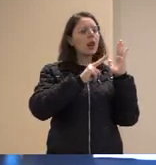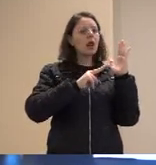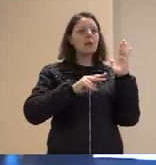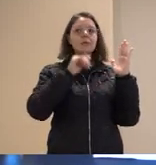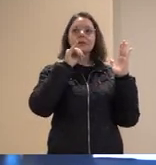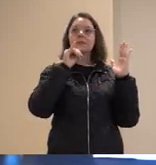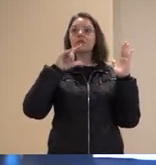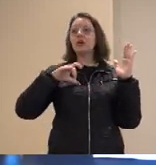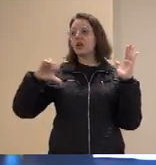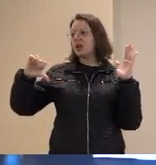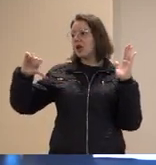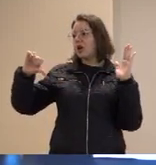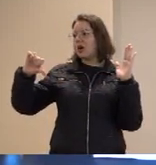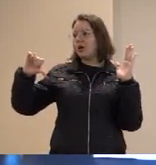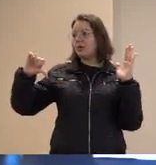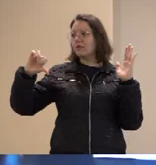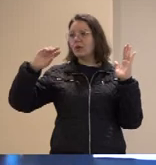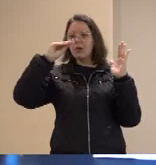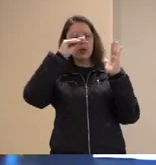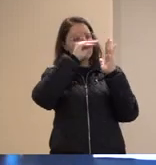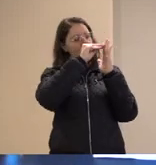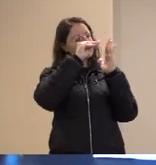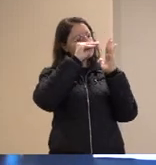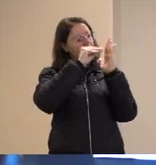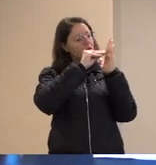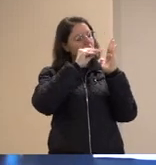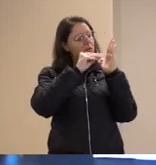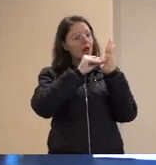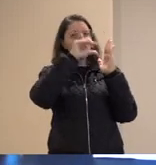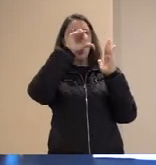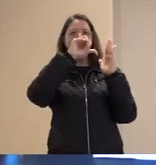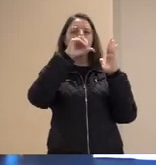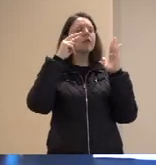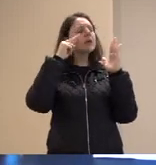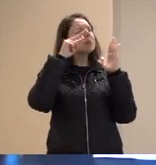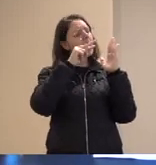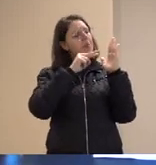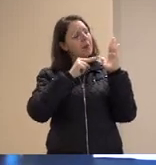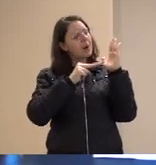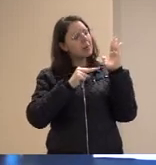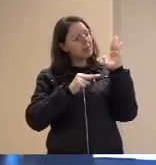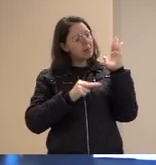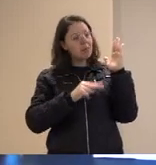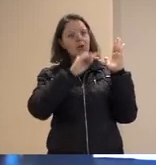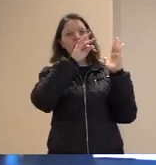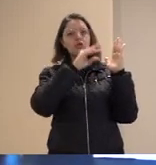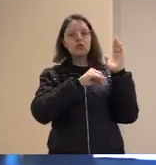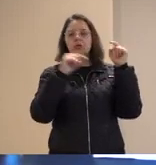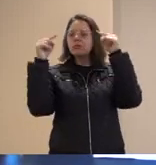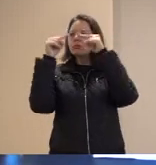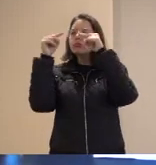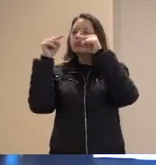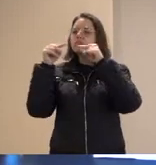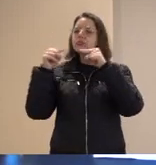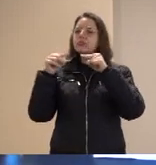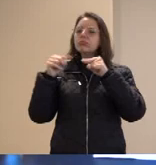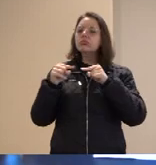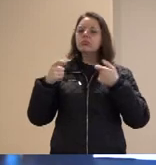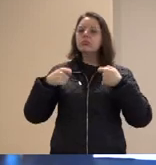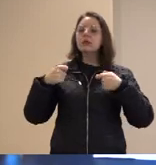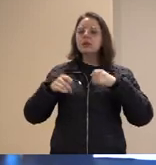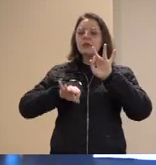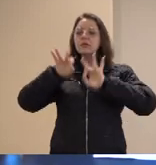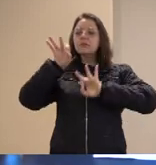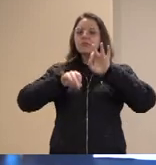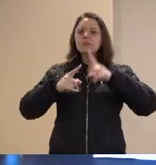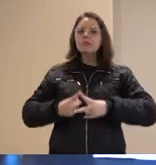9, ia lá e olhava uma por uma todos os itens que precisava promover o